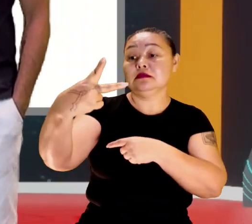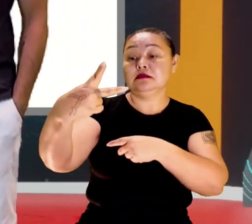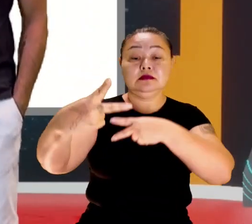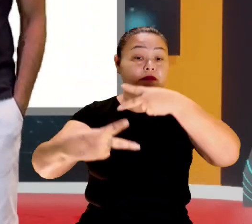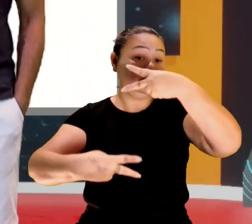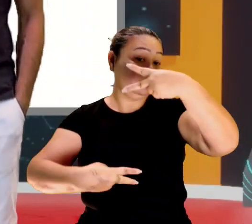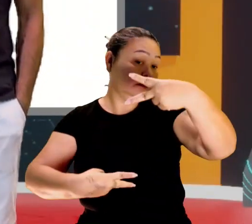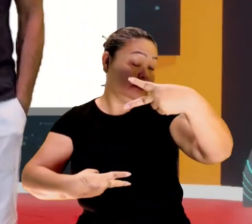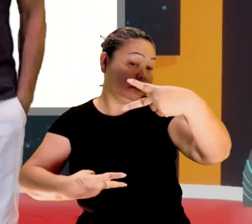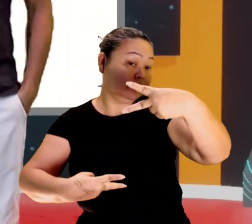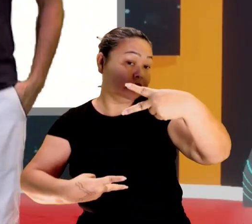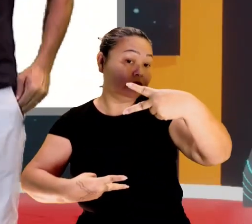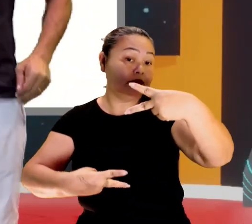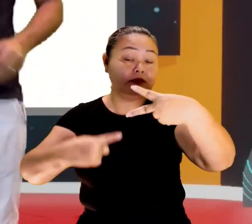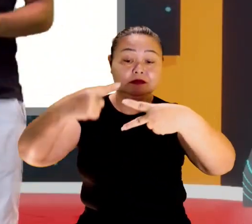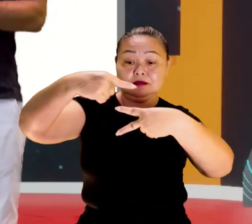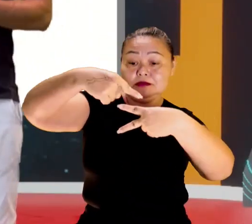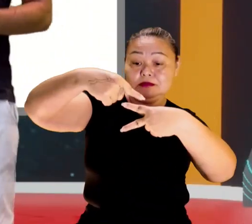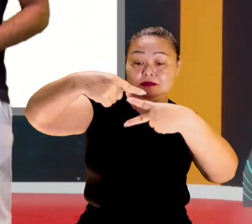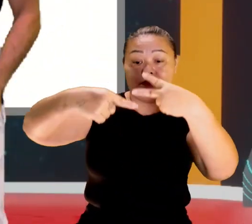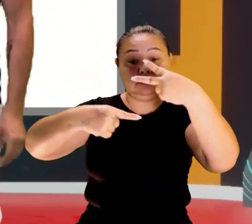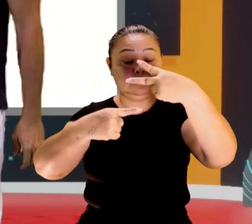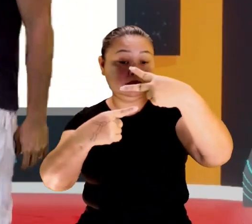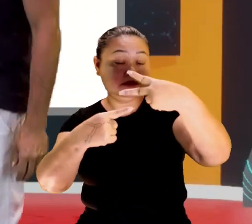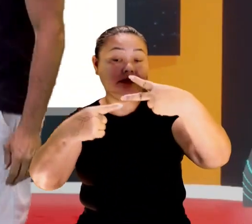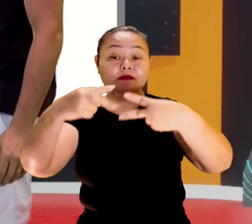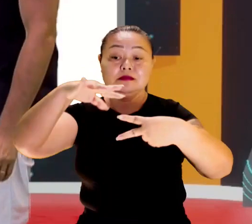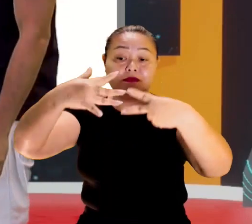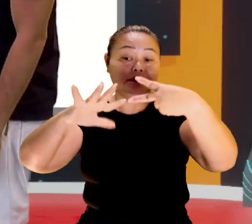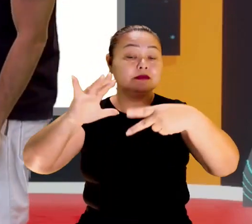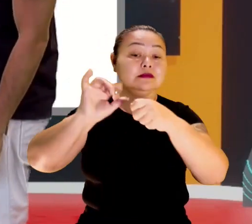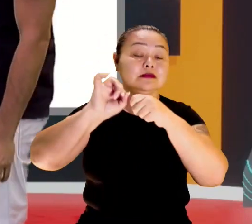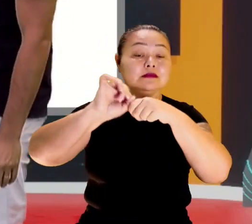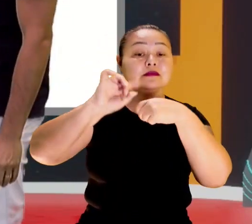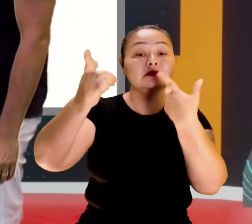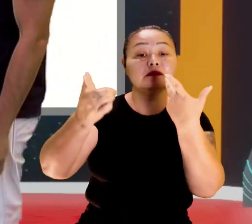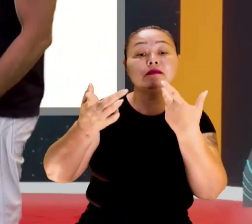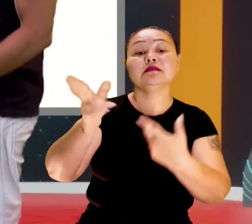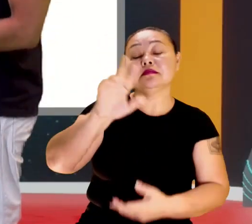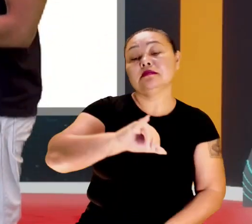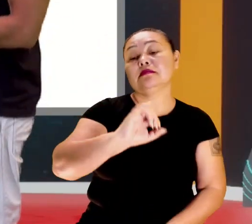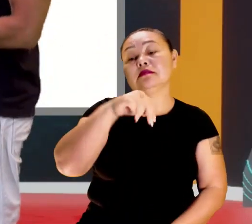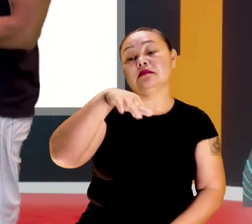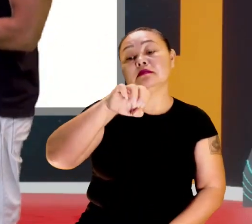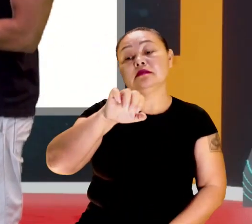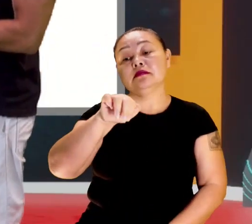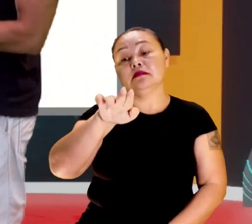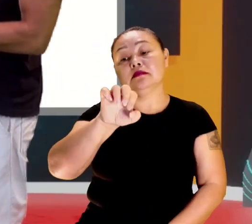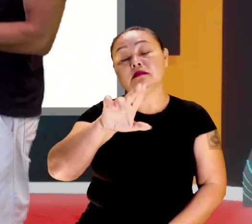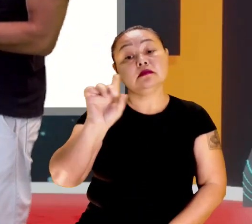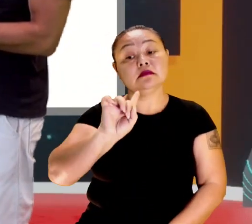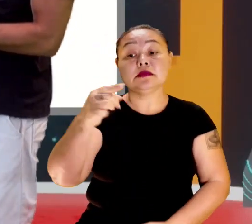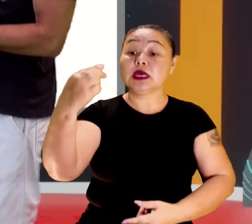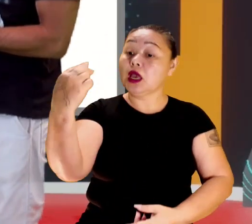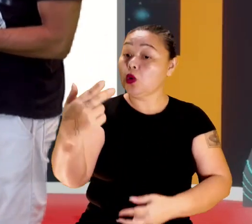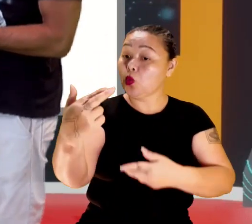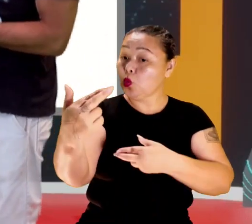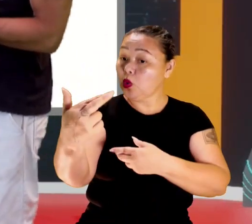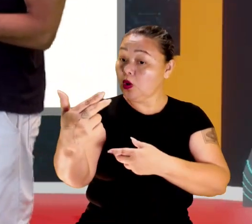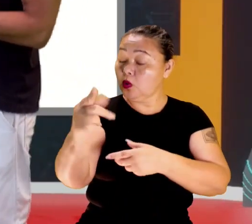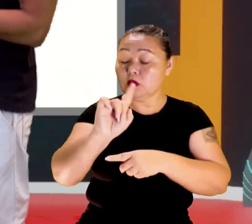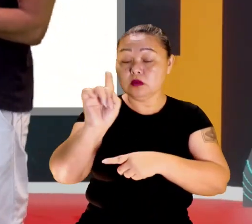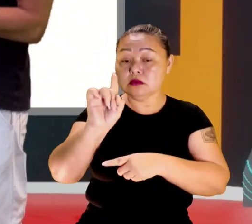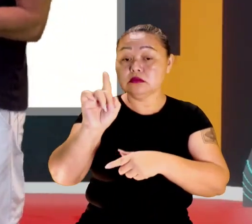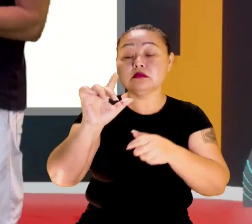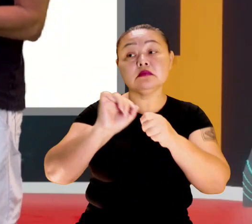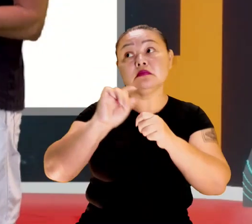maior, menor, maior ou igual, menor ou igual. Porque é uma inequação, a gente não está igualando. A gente está dizendo situações